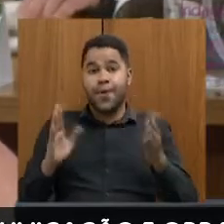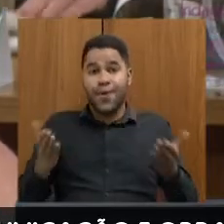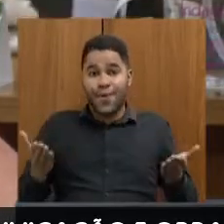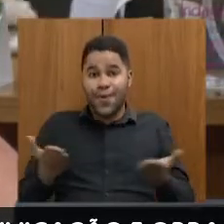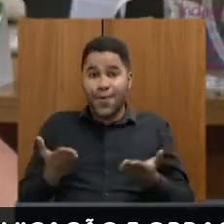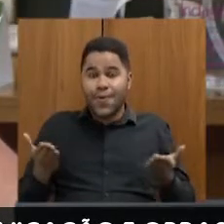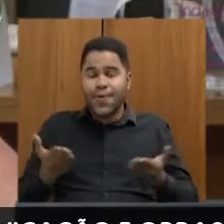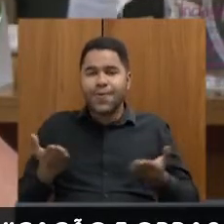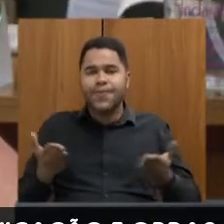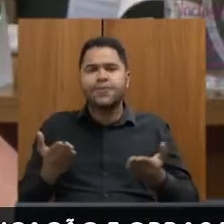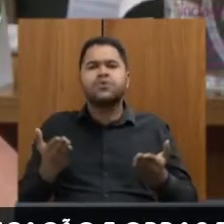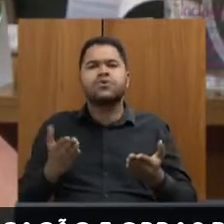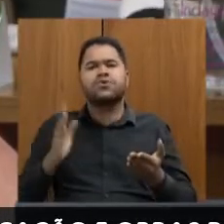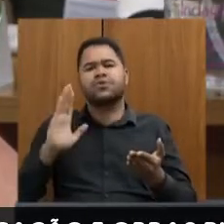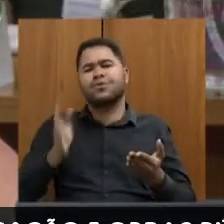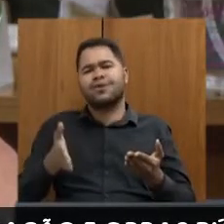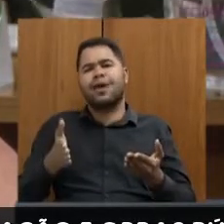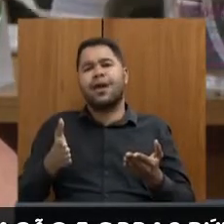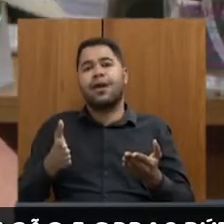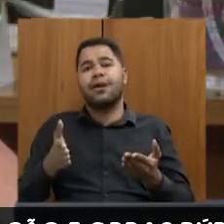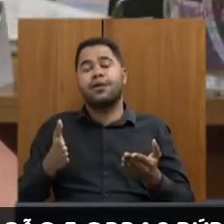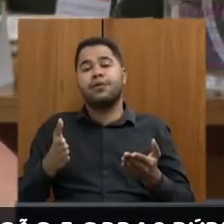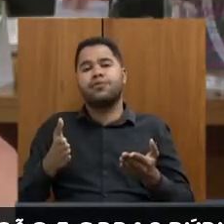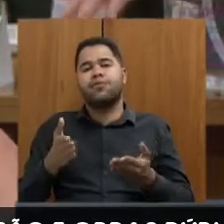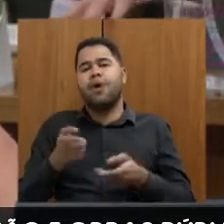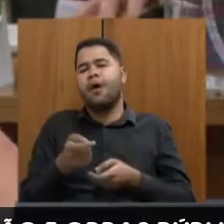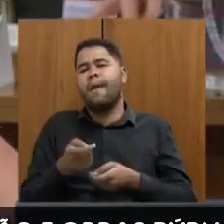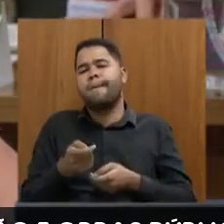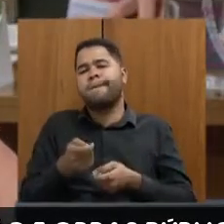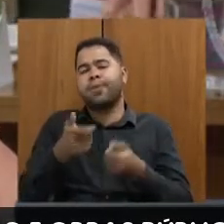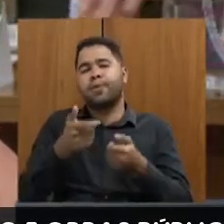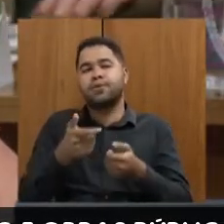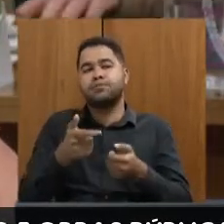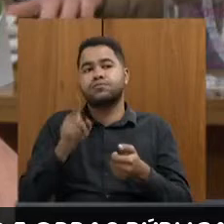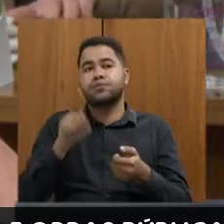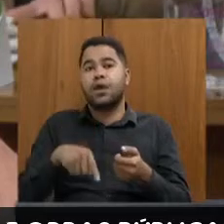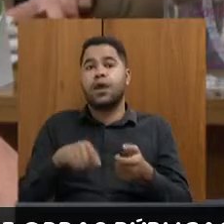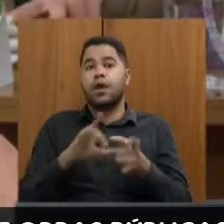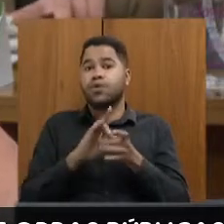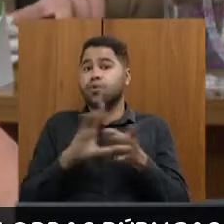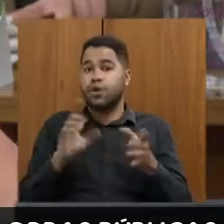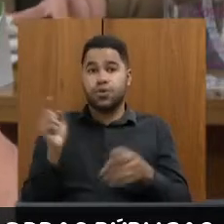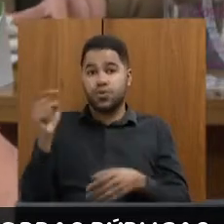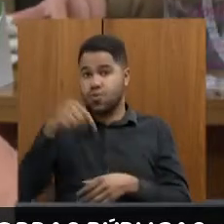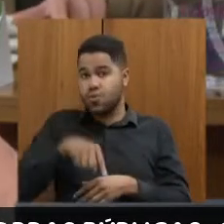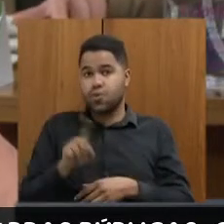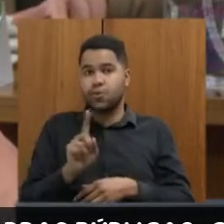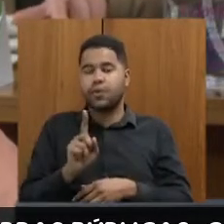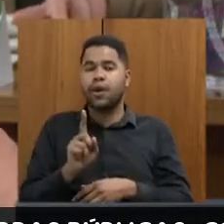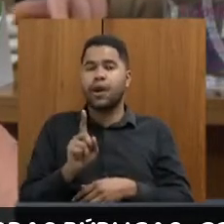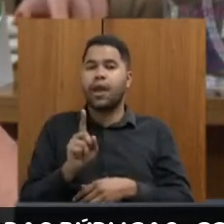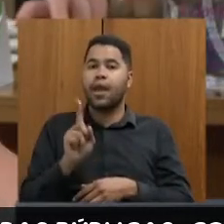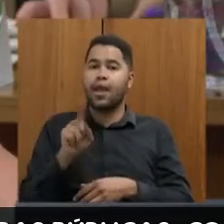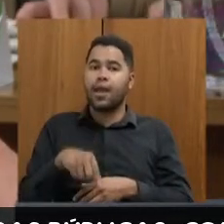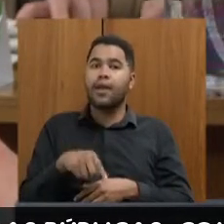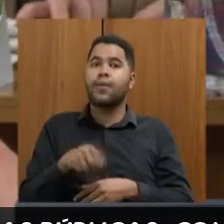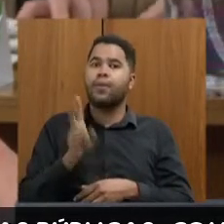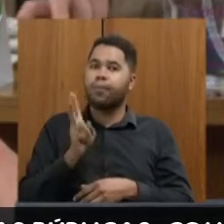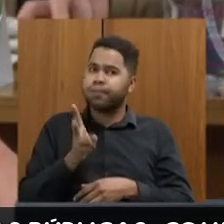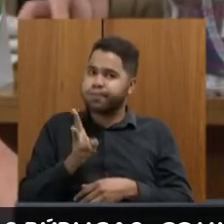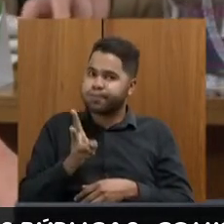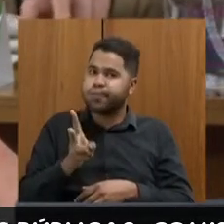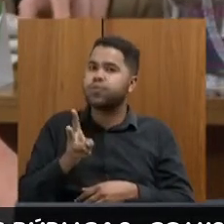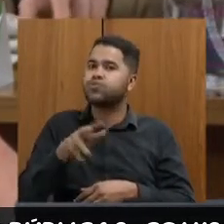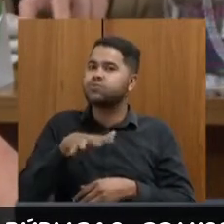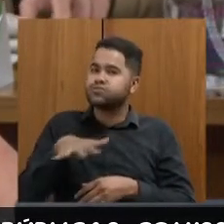hoje na reunião e aqui eu já vou dar um spoiler Surgiu uma outra ideia que enquanto a sua autorização não venha velho ele se dispôs a permanecer